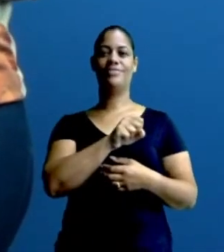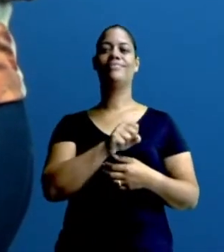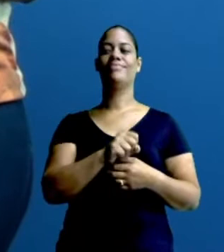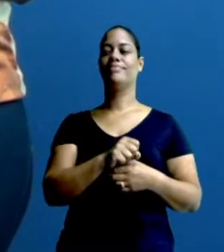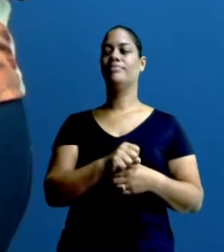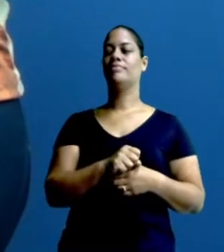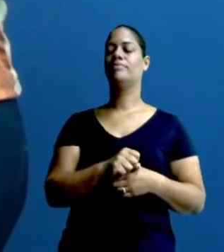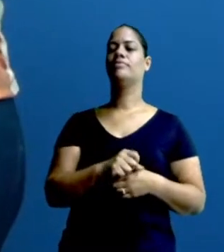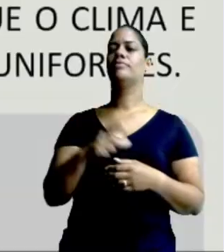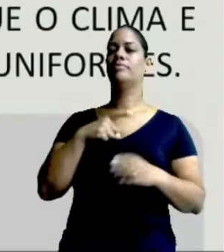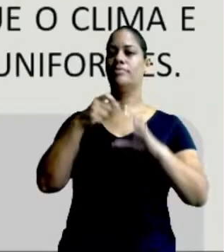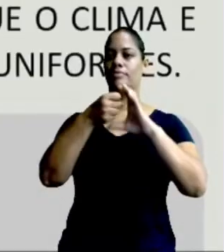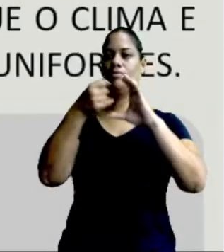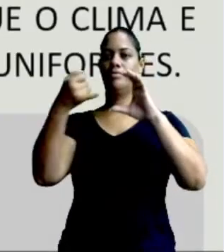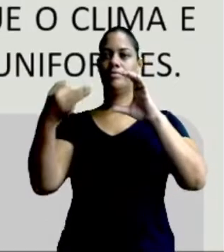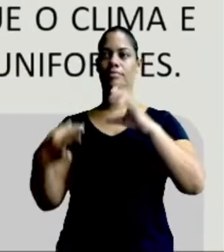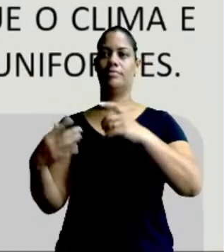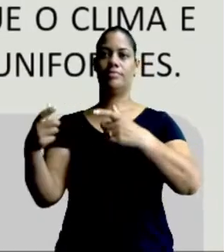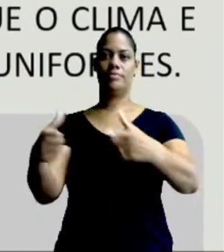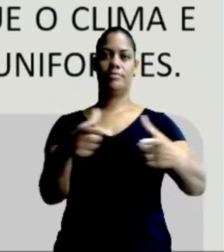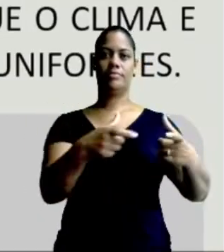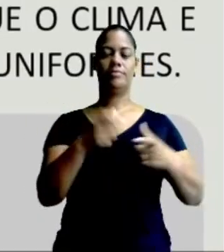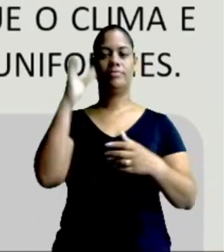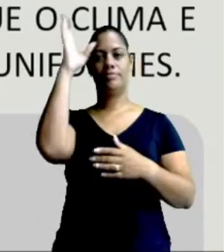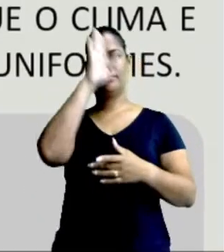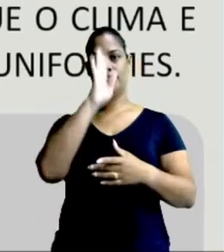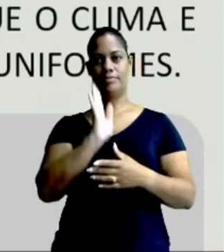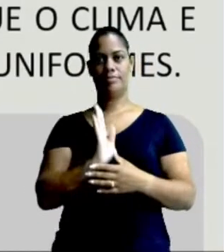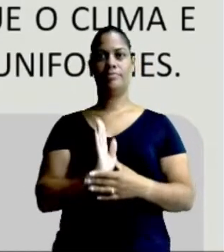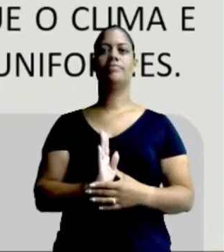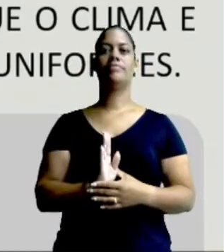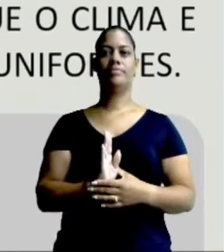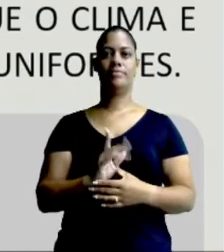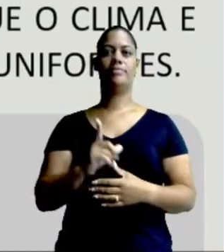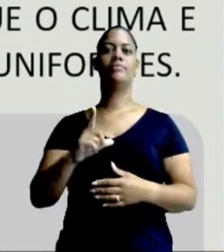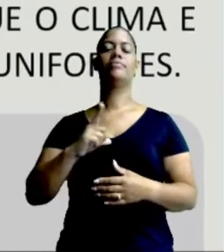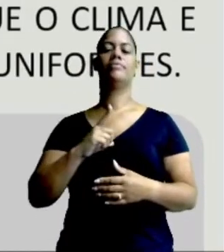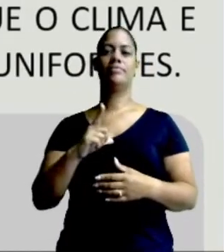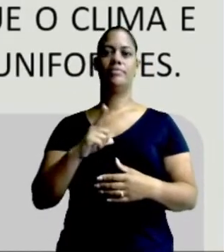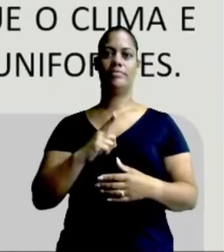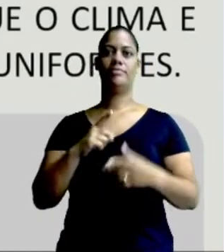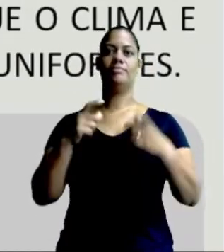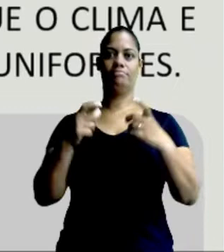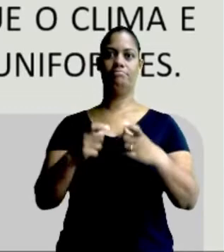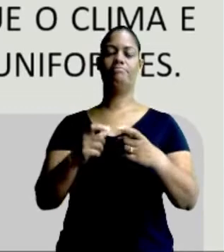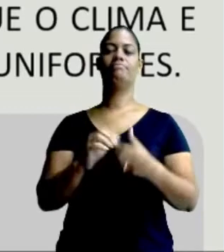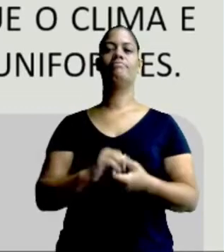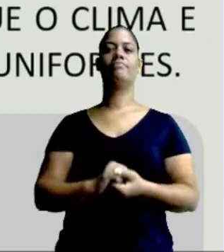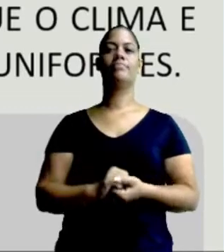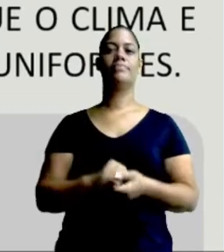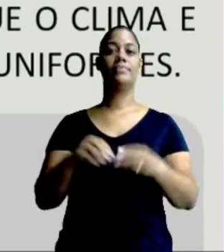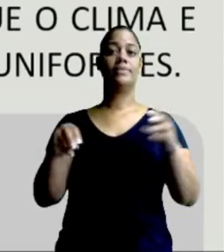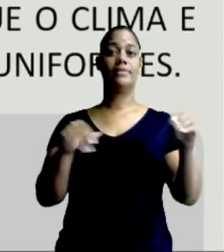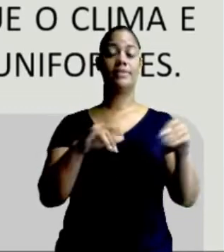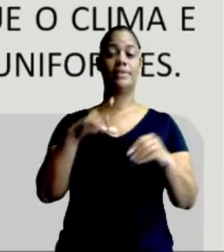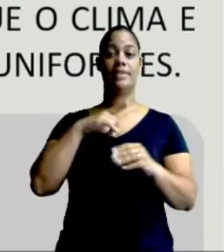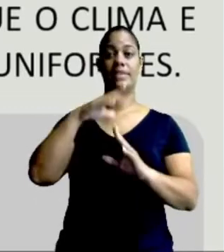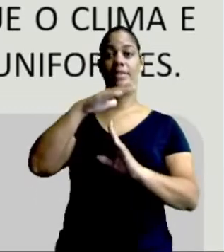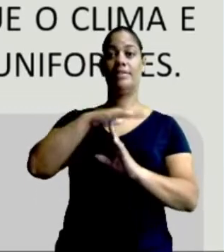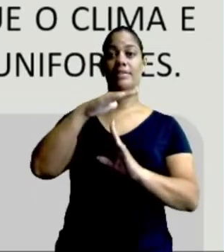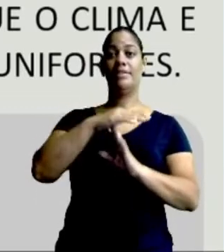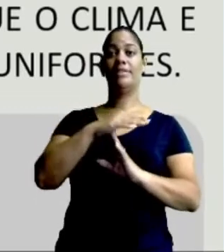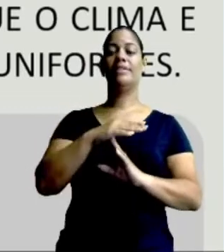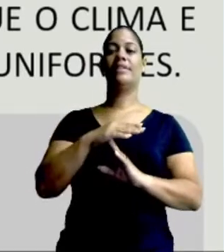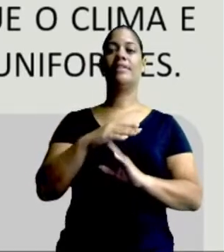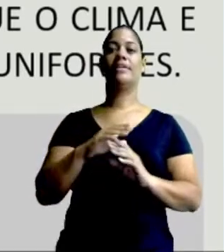Bom, algumas características dos climas brasileiros estão presentes em grande parte do território. Temos a temperatura